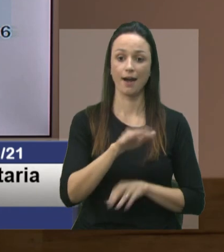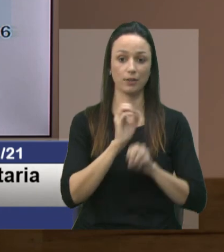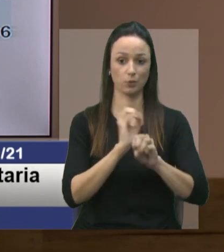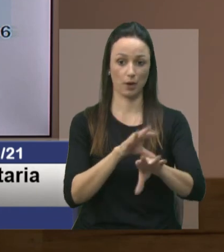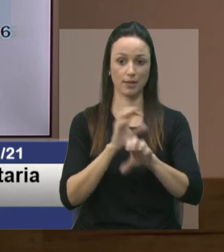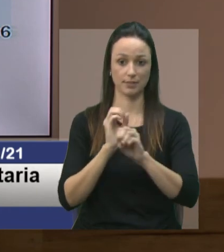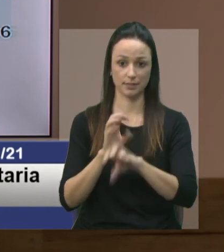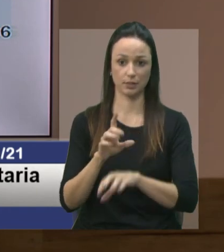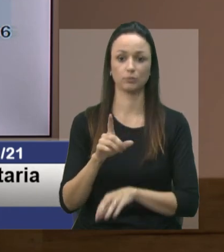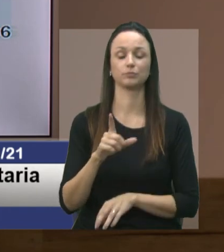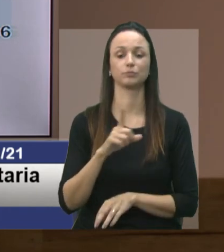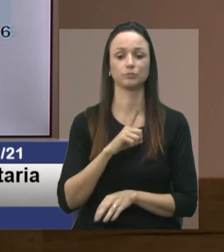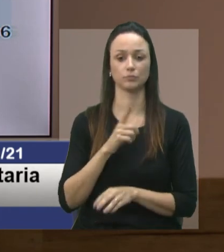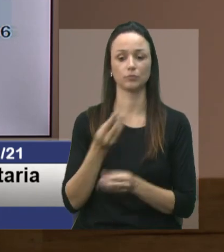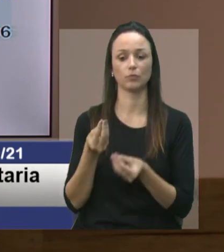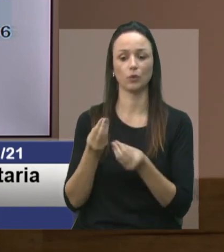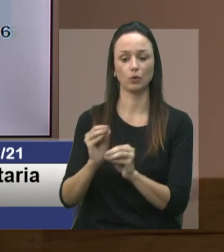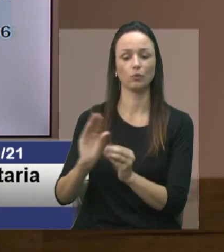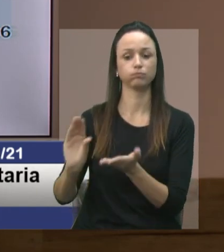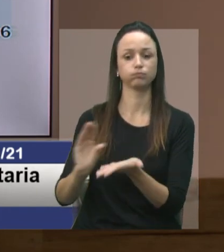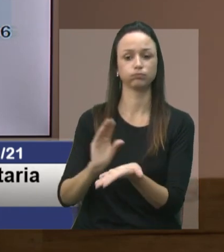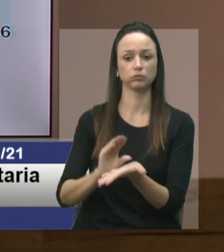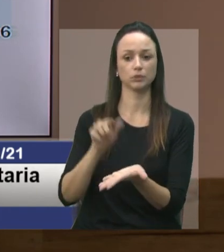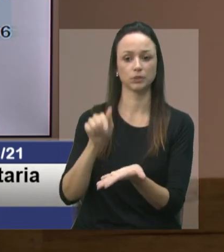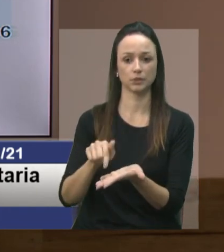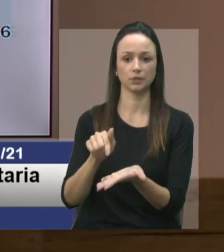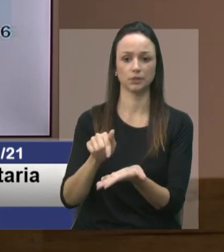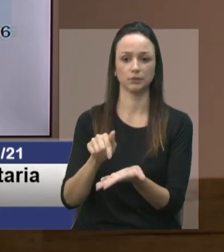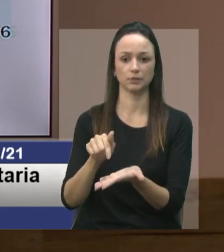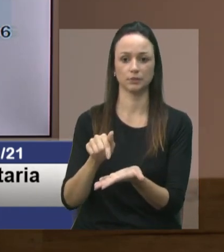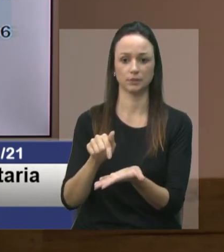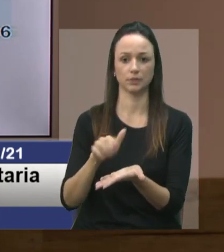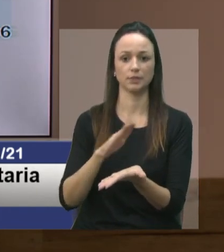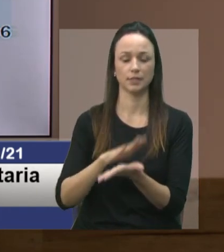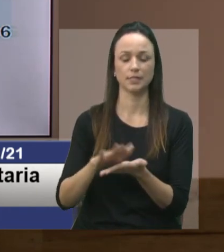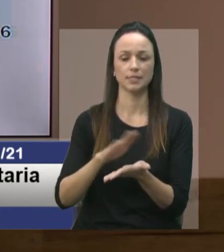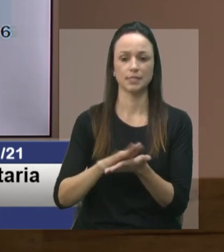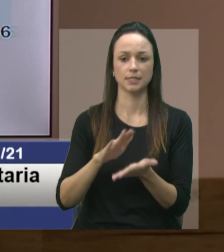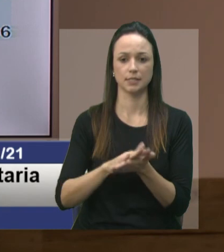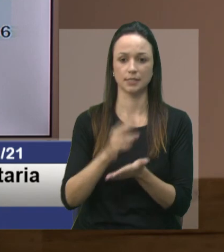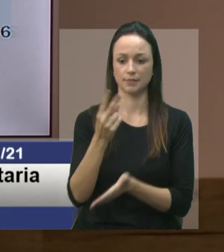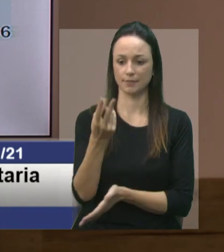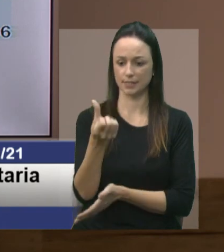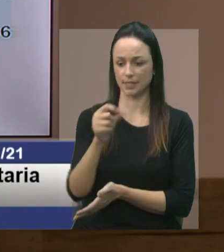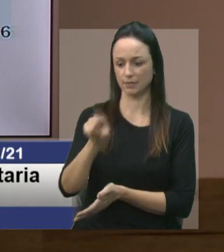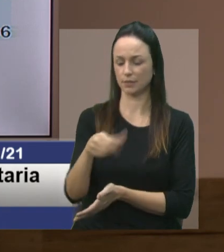nós estamos prevendo uma aplicação na despesa estimada de